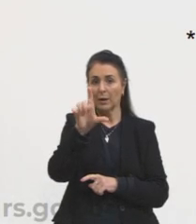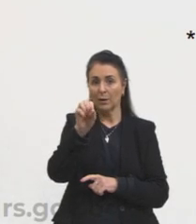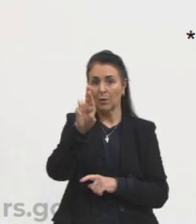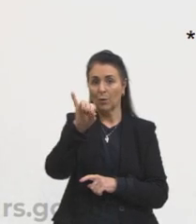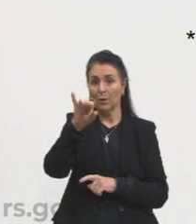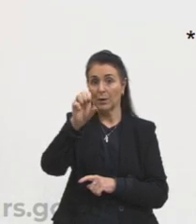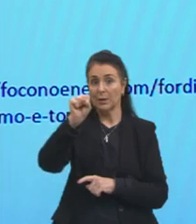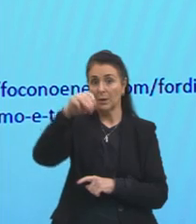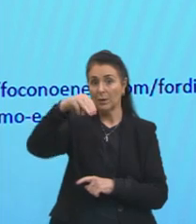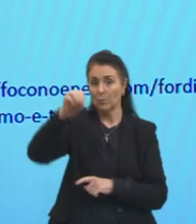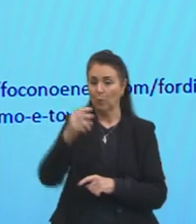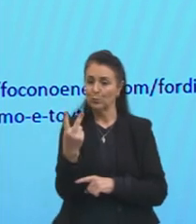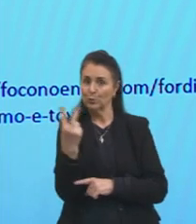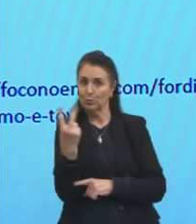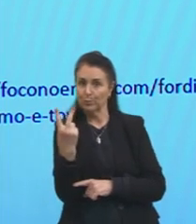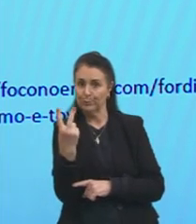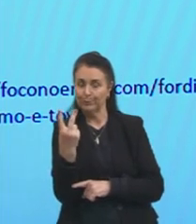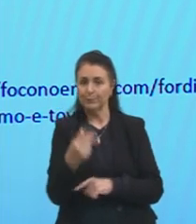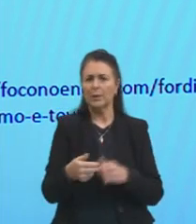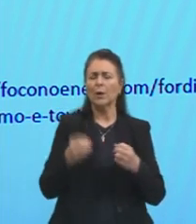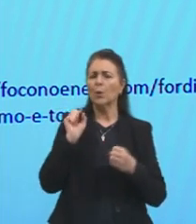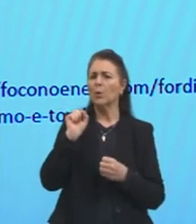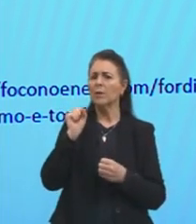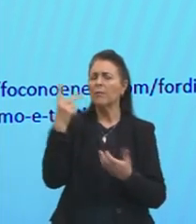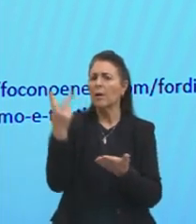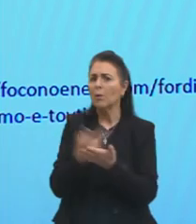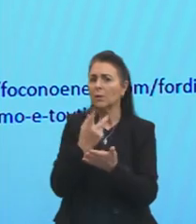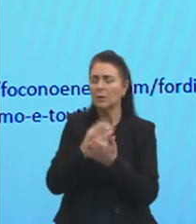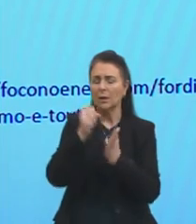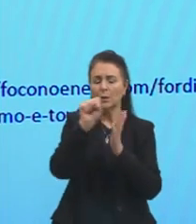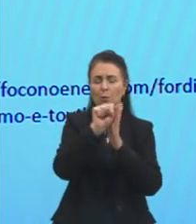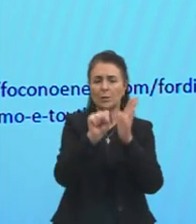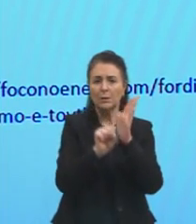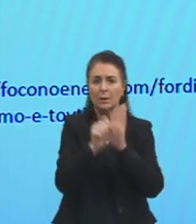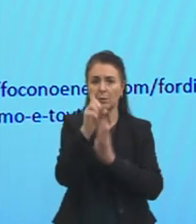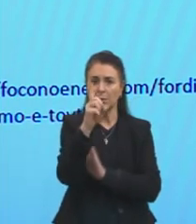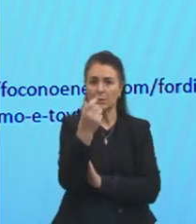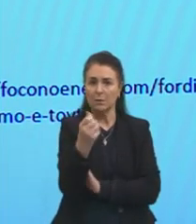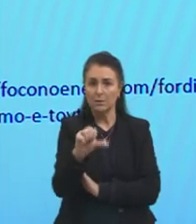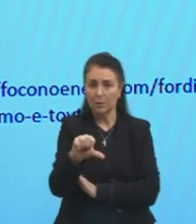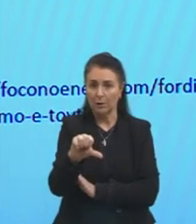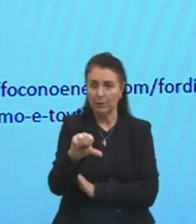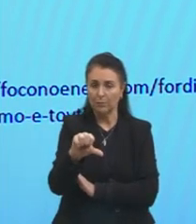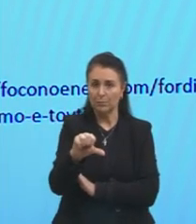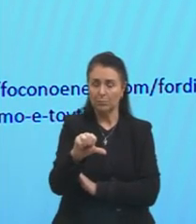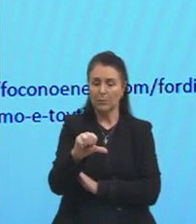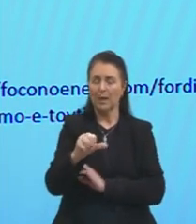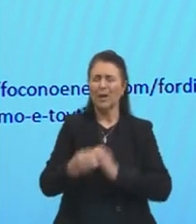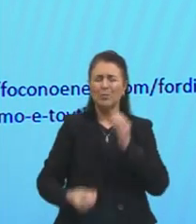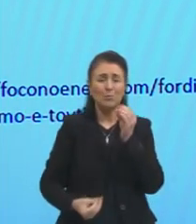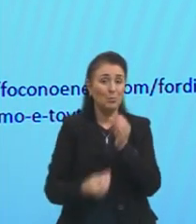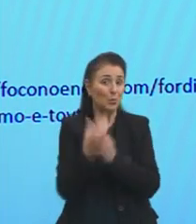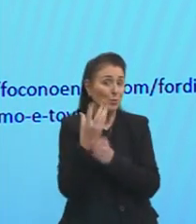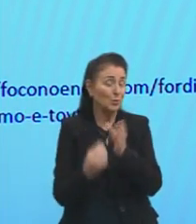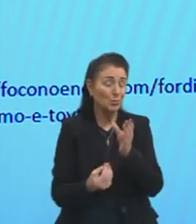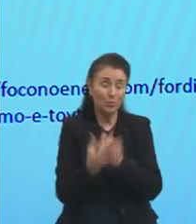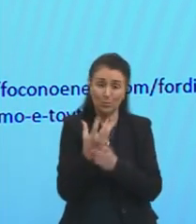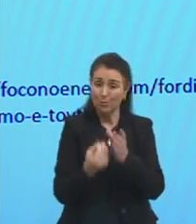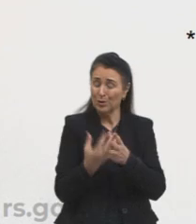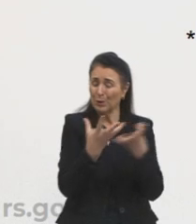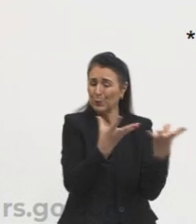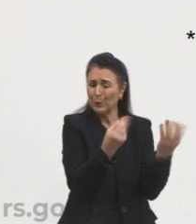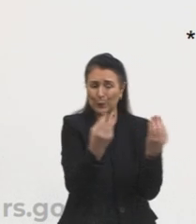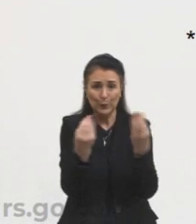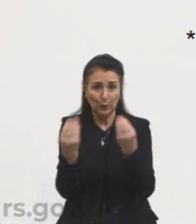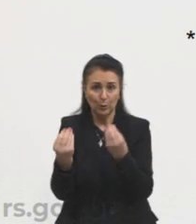nessa história do trabalho que que vai acontecer século 19 aqui a a produção em massa né é preciso